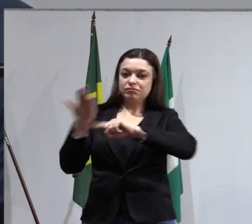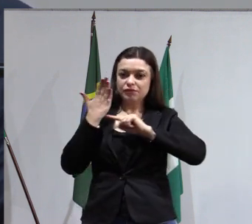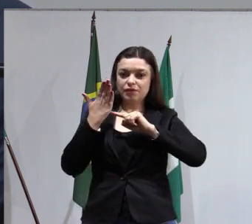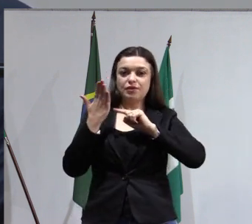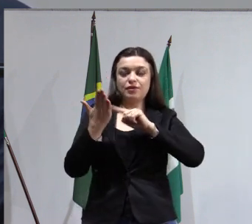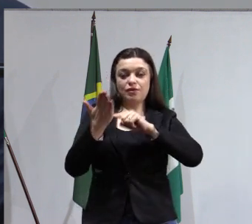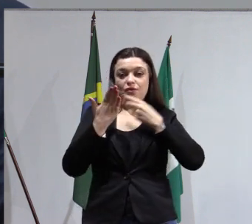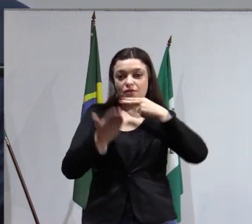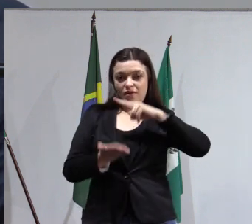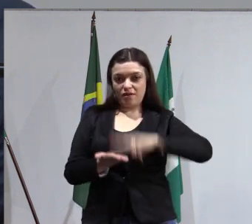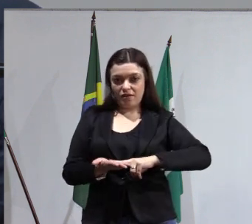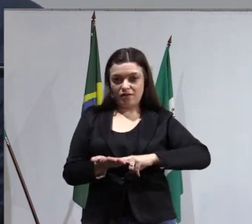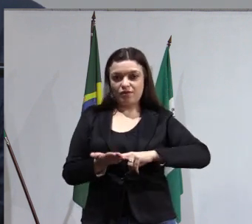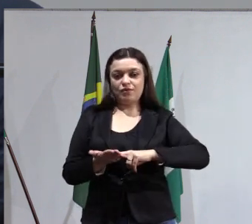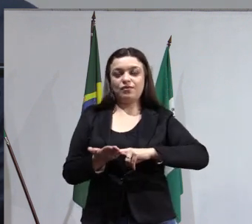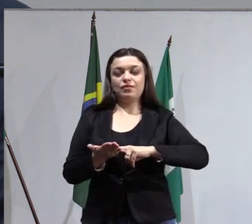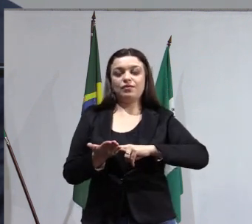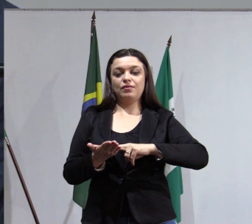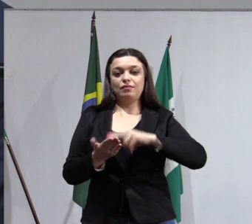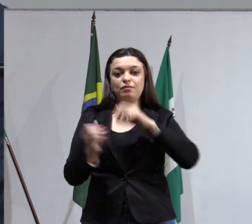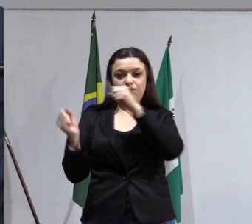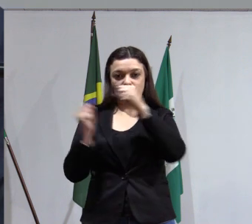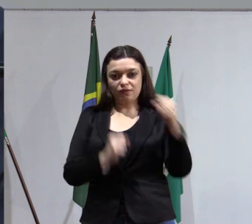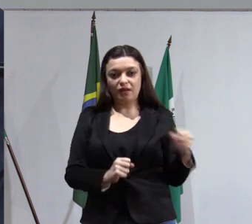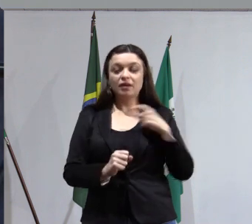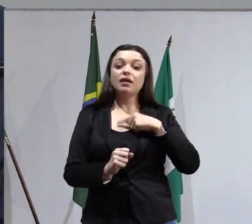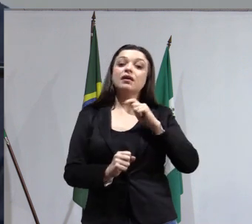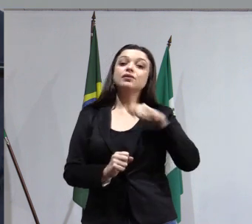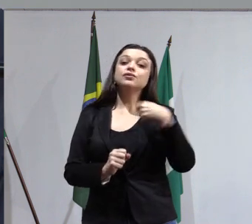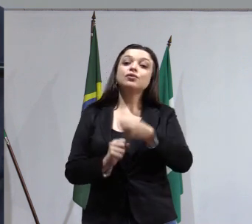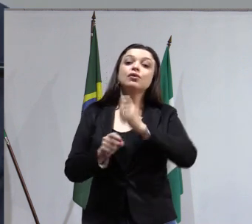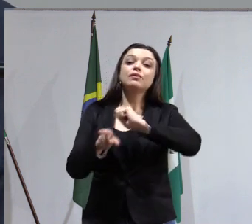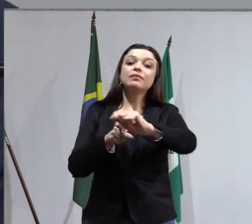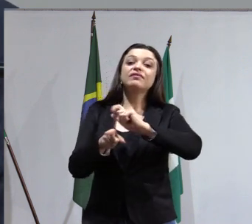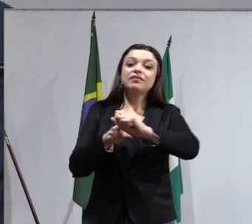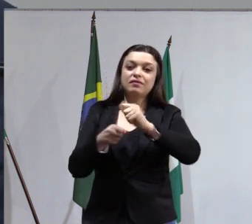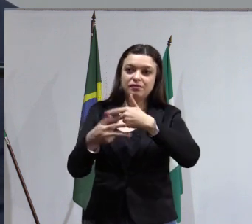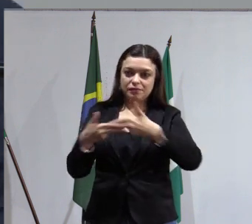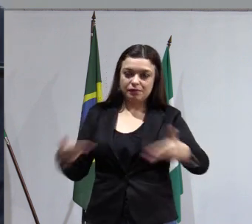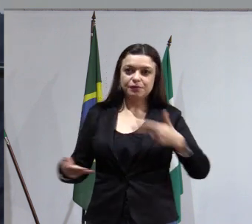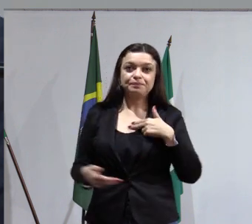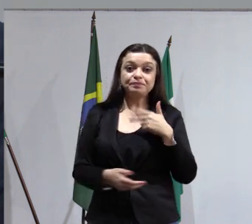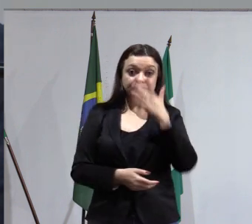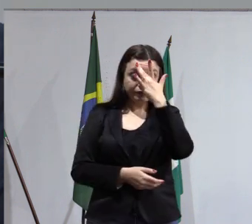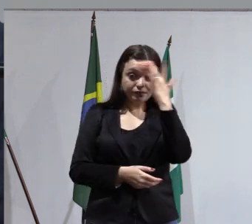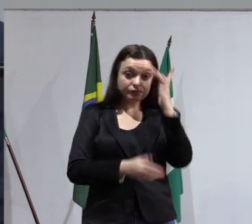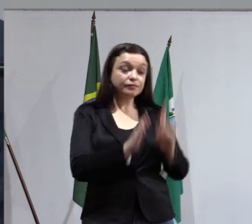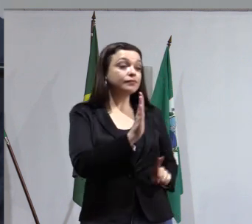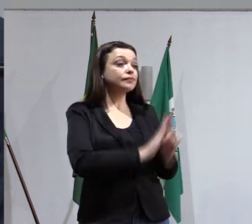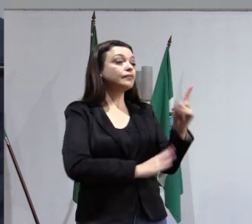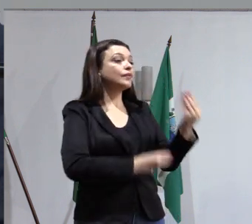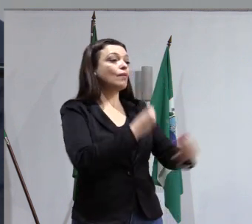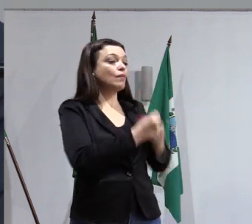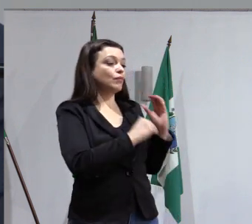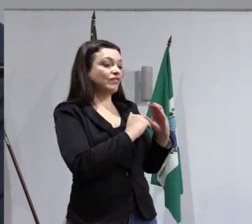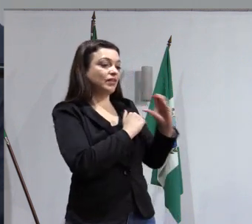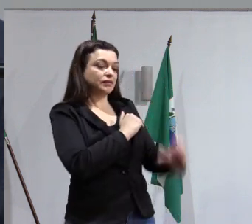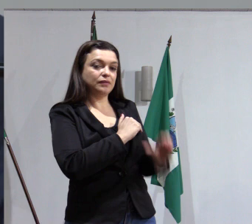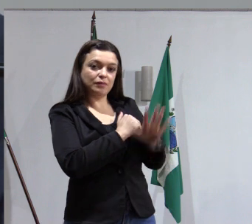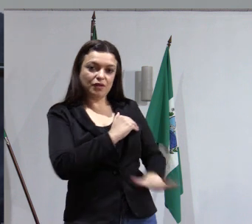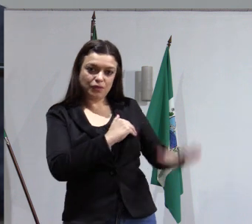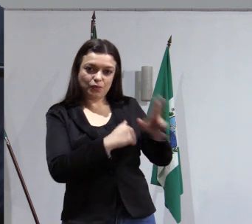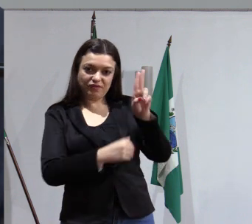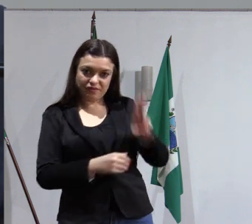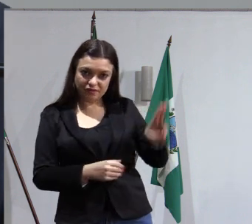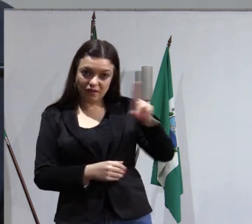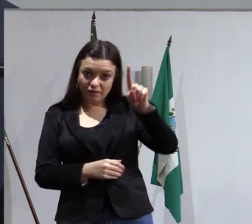respeito justamente desse financiamento. Perguntaram para ele, mas O financiamento das universidades vai ser esse fundo? Não,